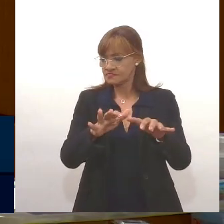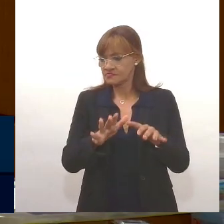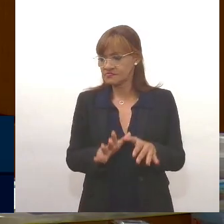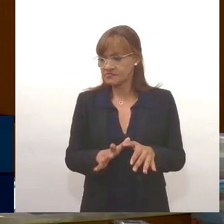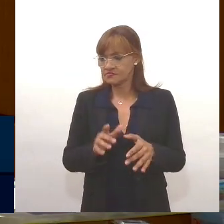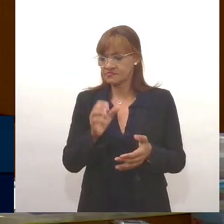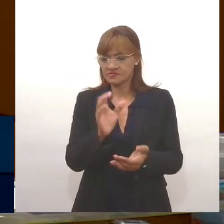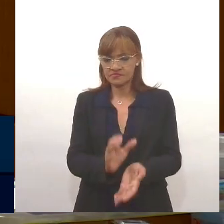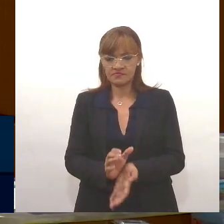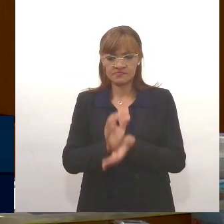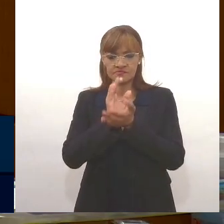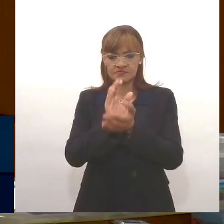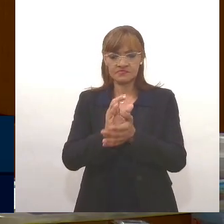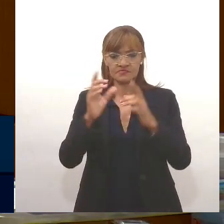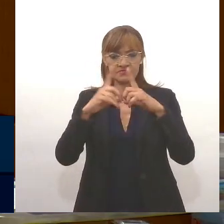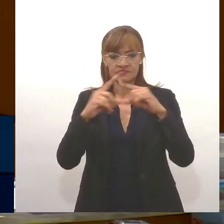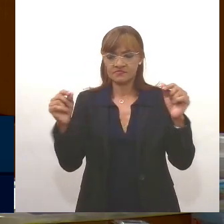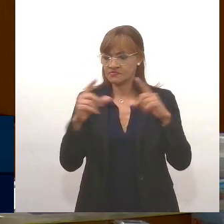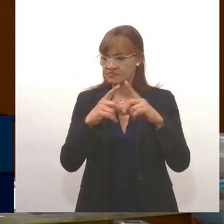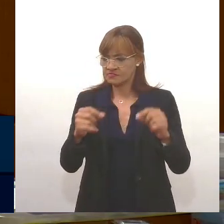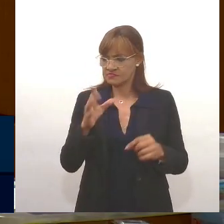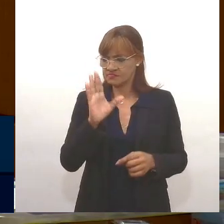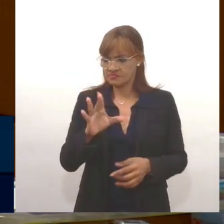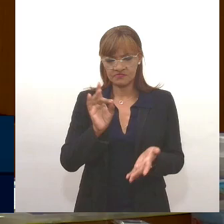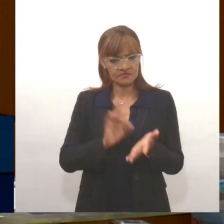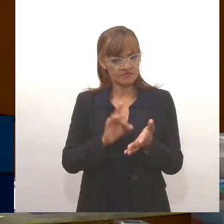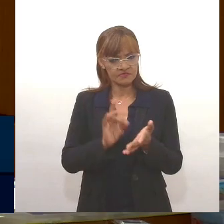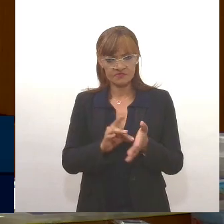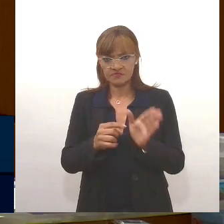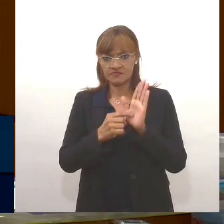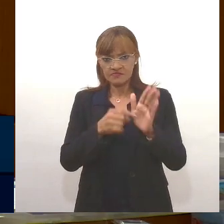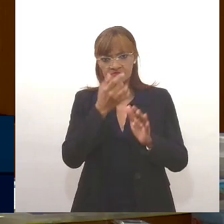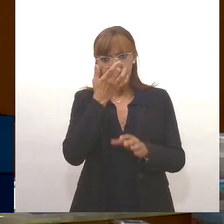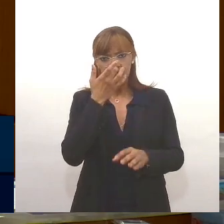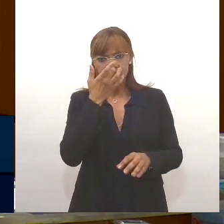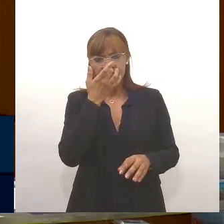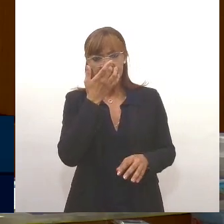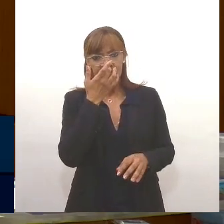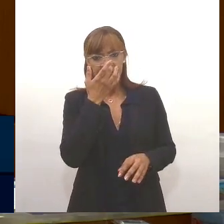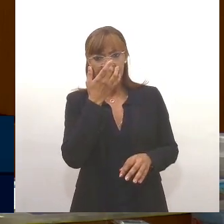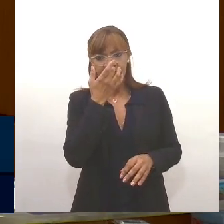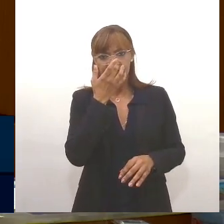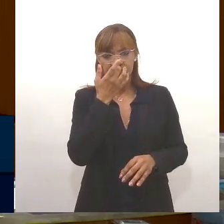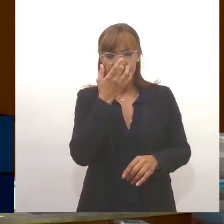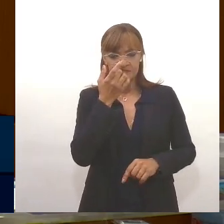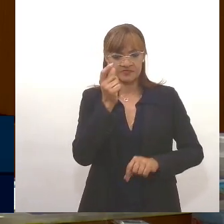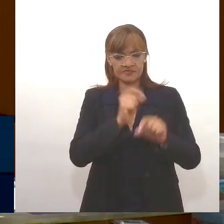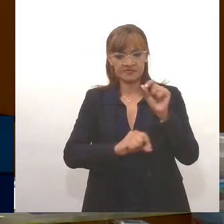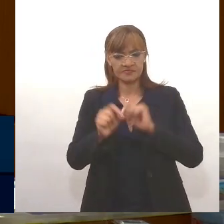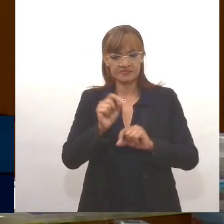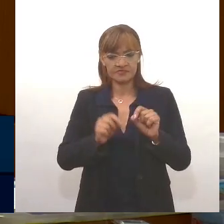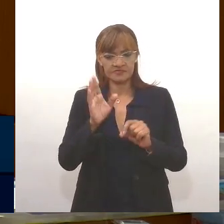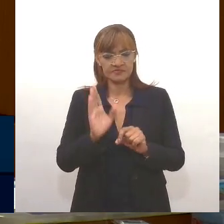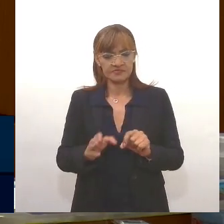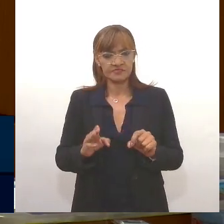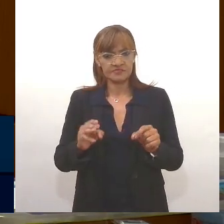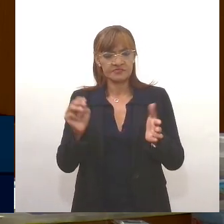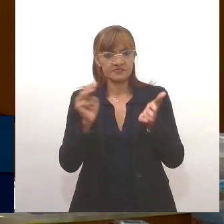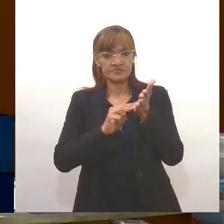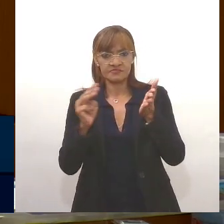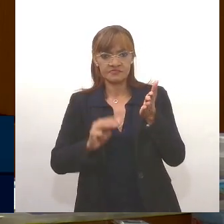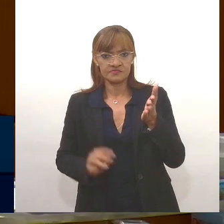Brasília foi apresentada a composição do GTT e a metodologia dos trabalhos a